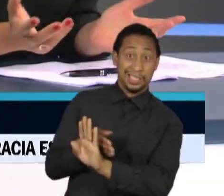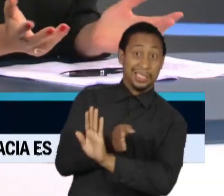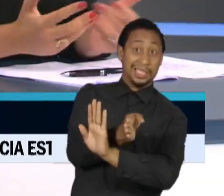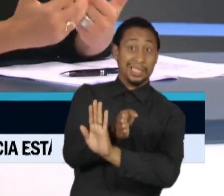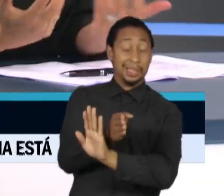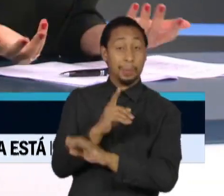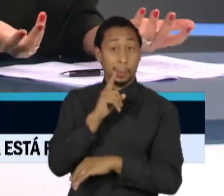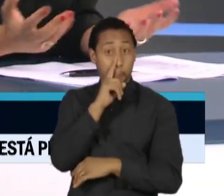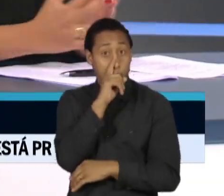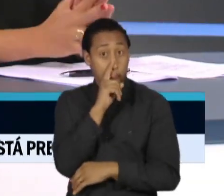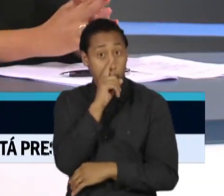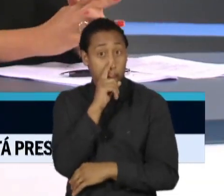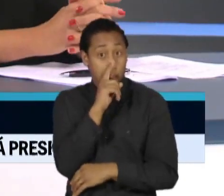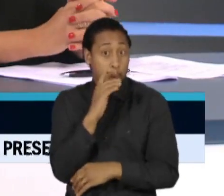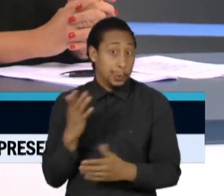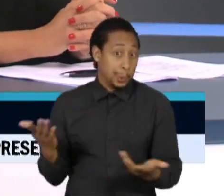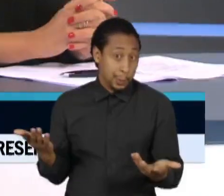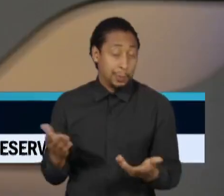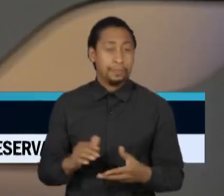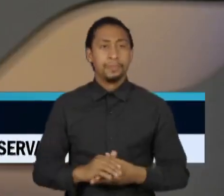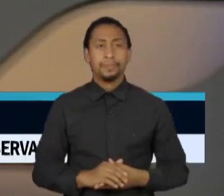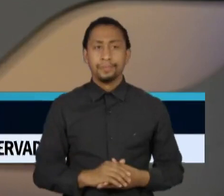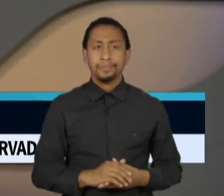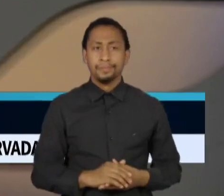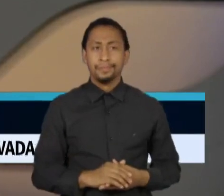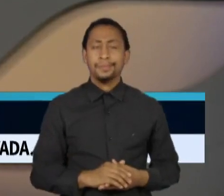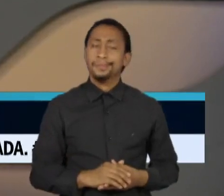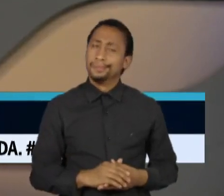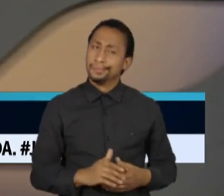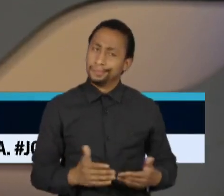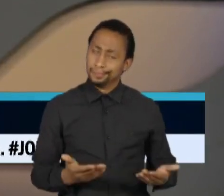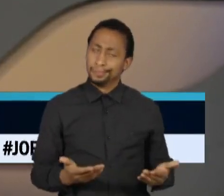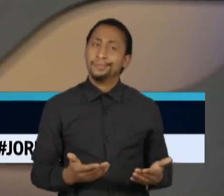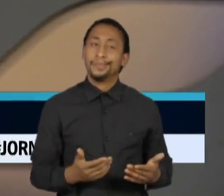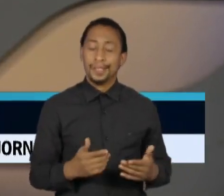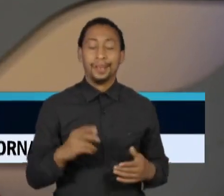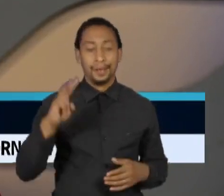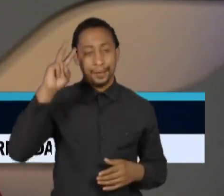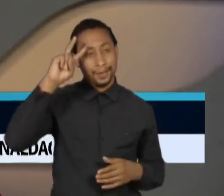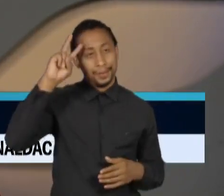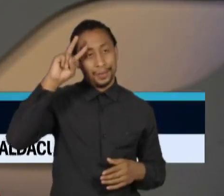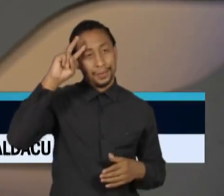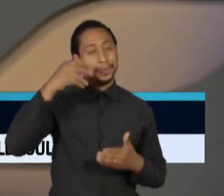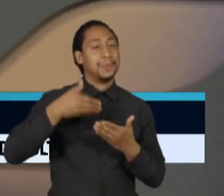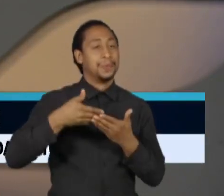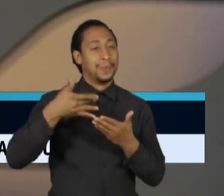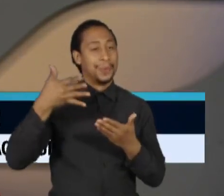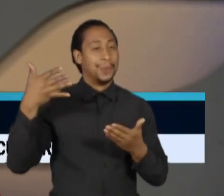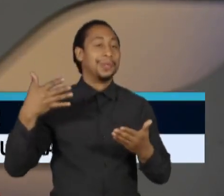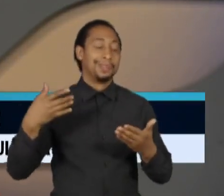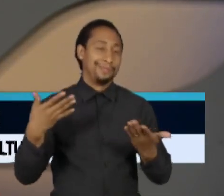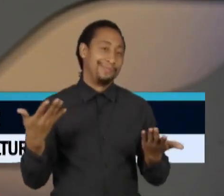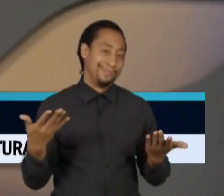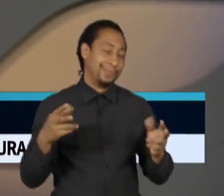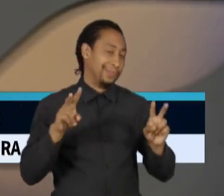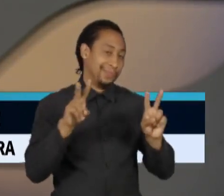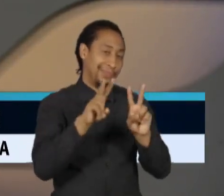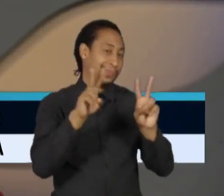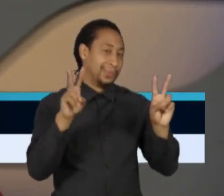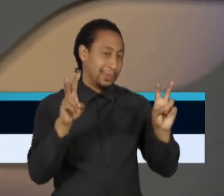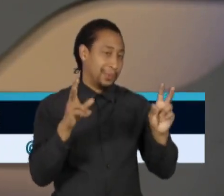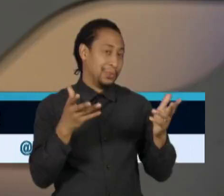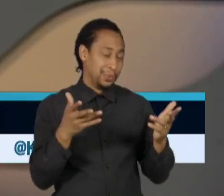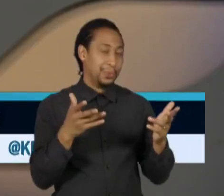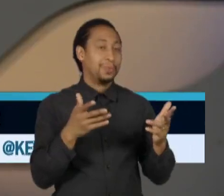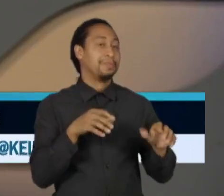oficial. E o que é pior, é um salve-se quem puder, não? Isso faz parte da história dessa discussão sobre